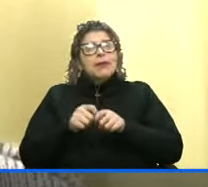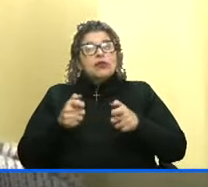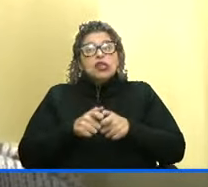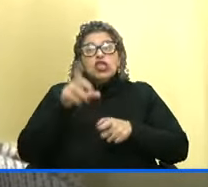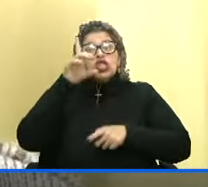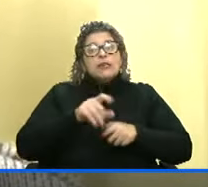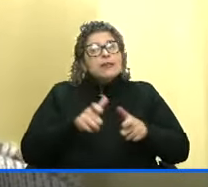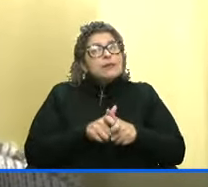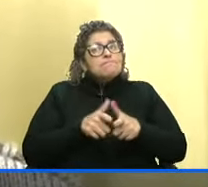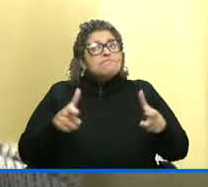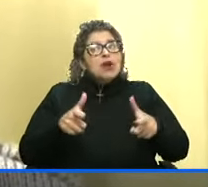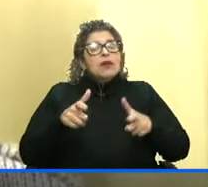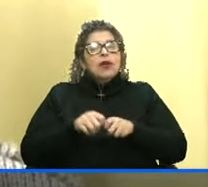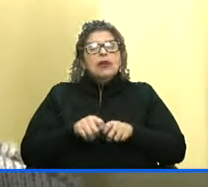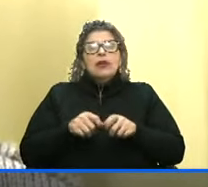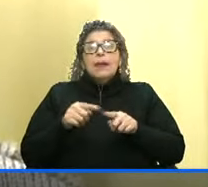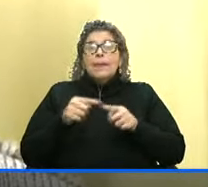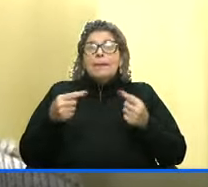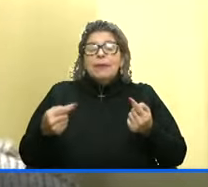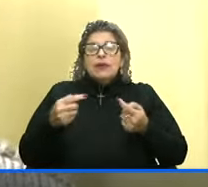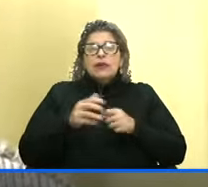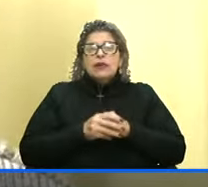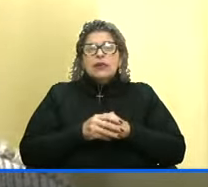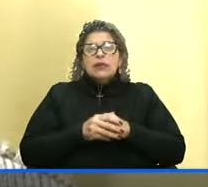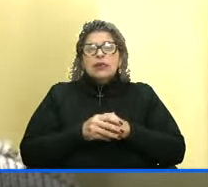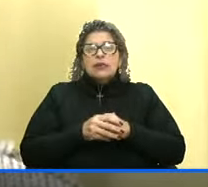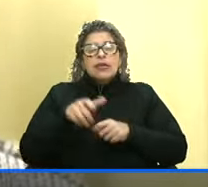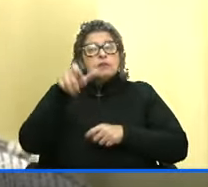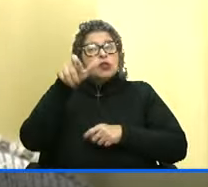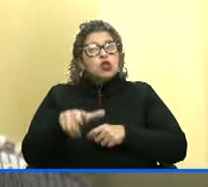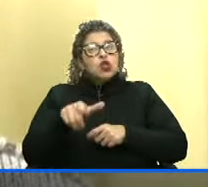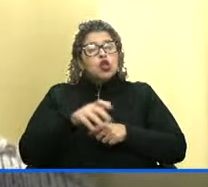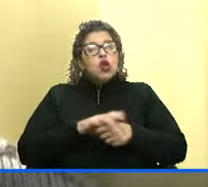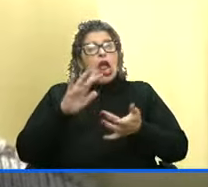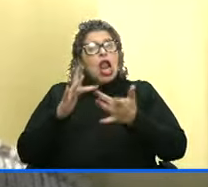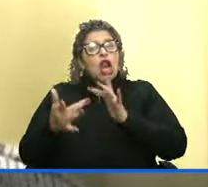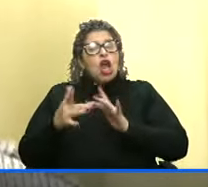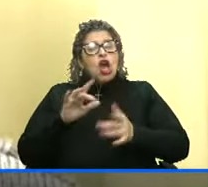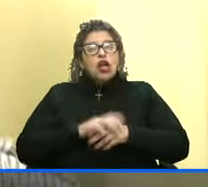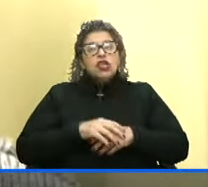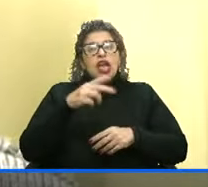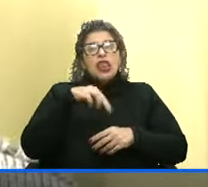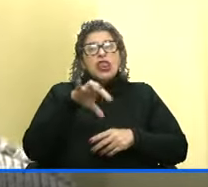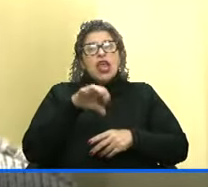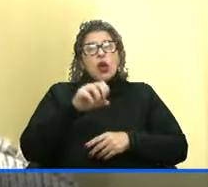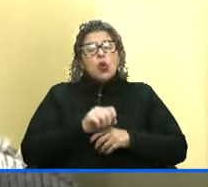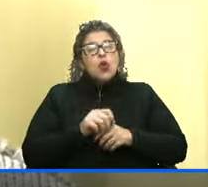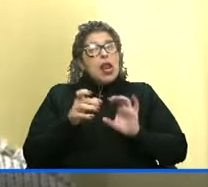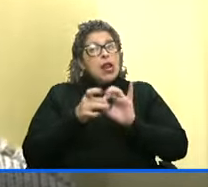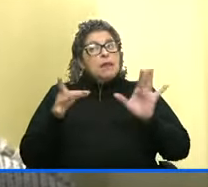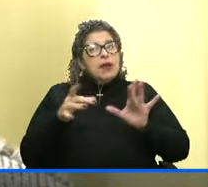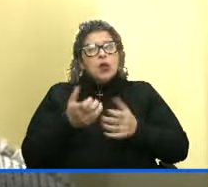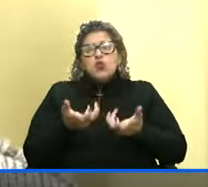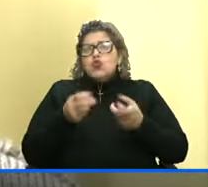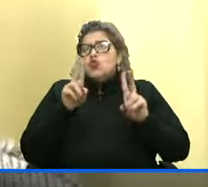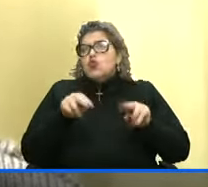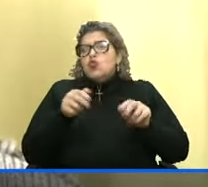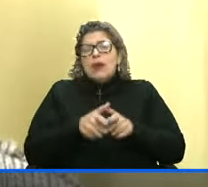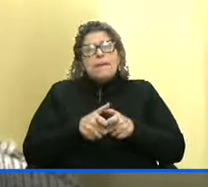sabemos que aqueles que se colocam na lógica neoliberal, eles nunca vão querer